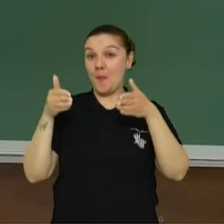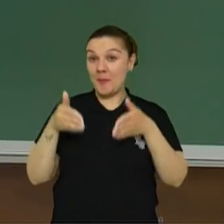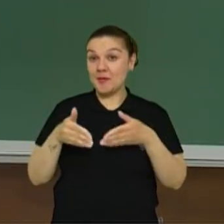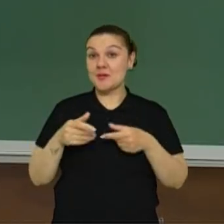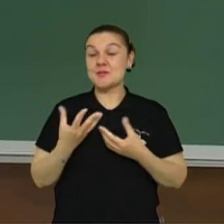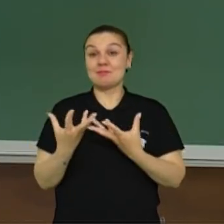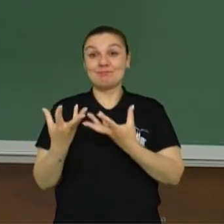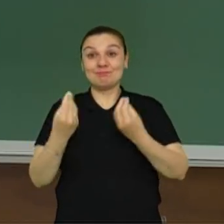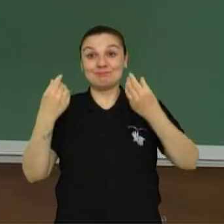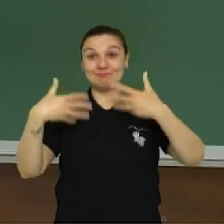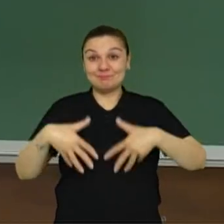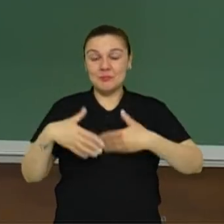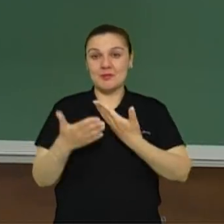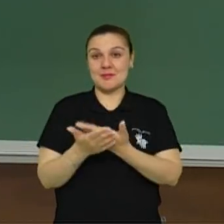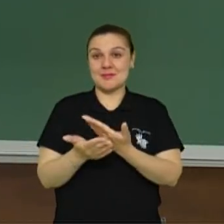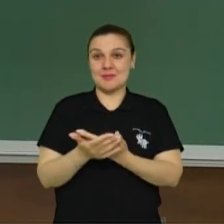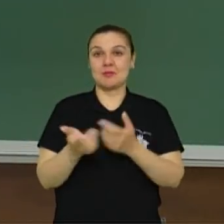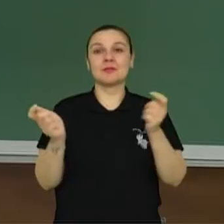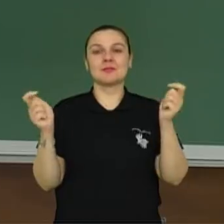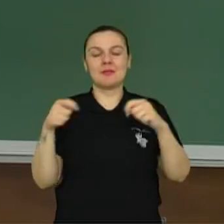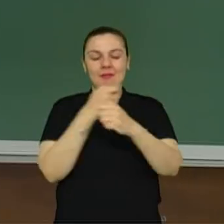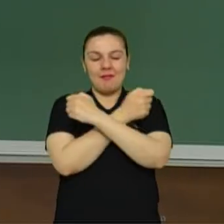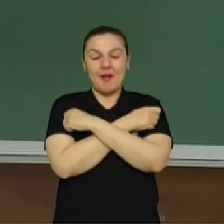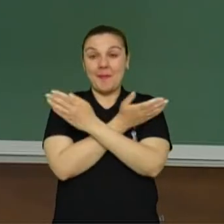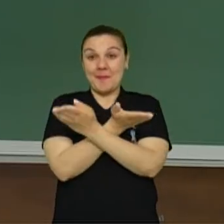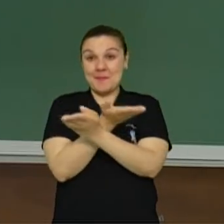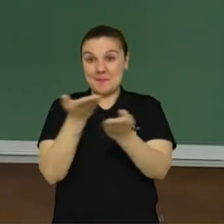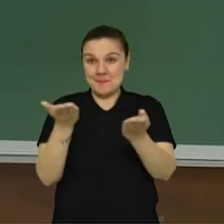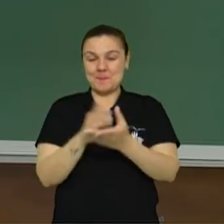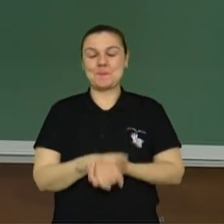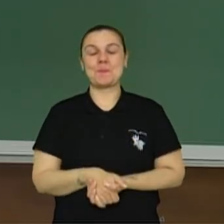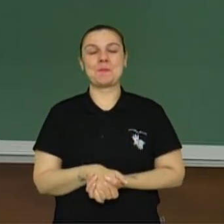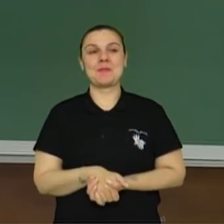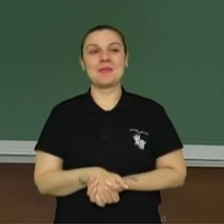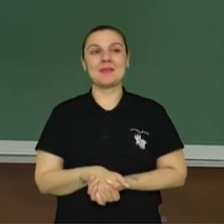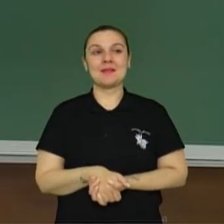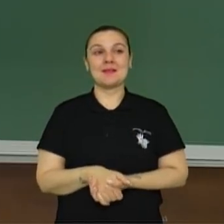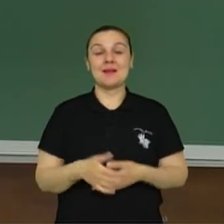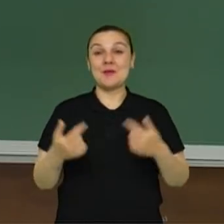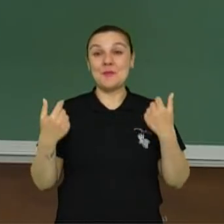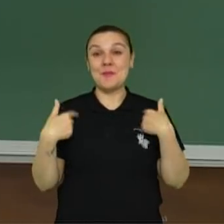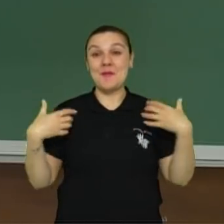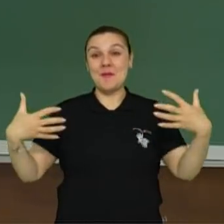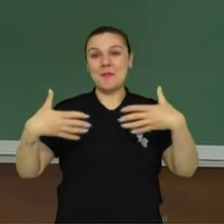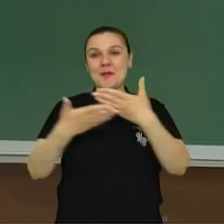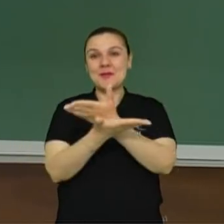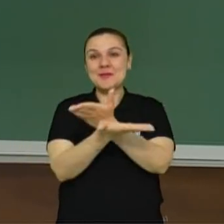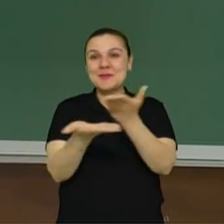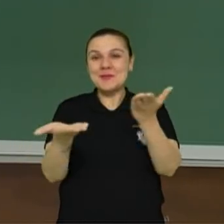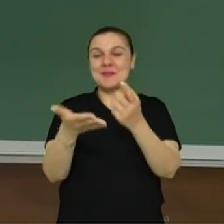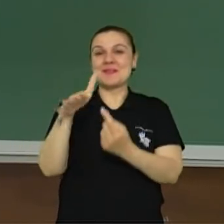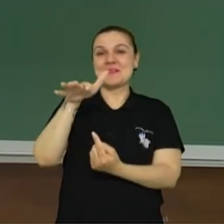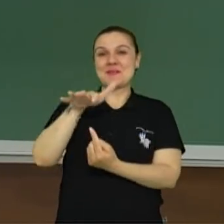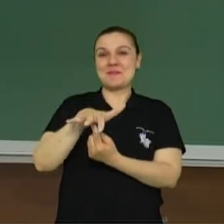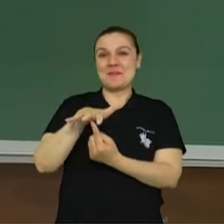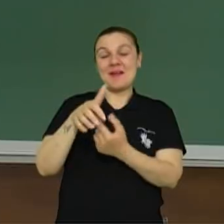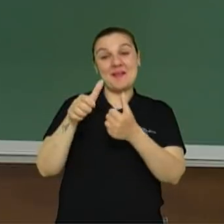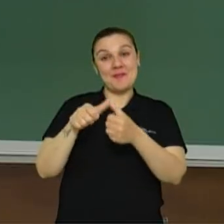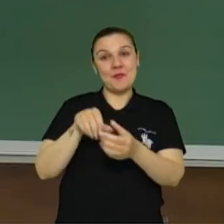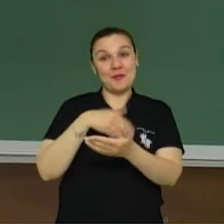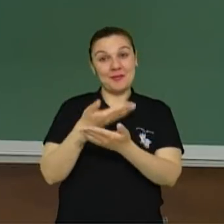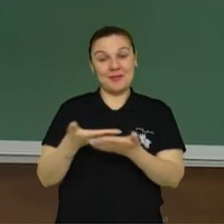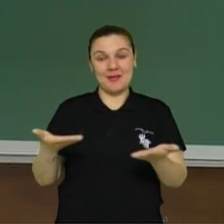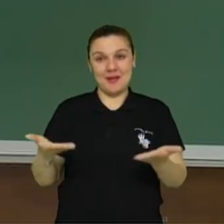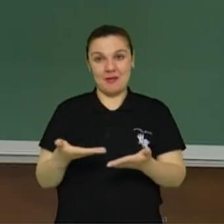participam bastante das nossas aulas, então um abraço para vocês. E agora, o meu abraço geral para todos vocês que ficaram conosco